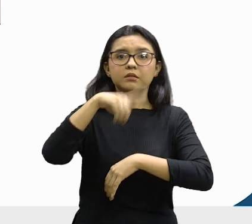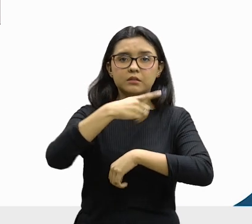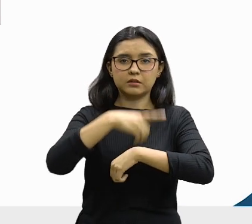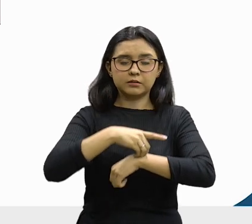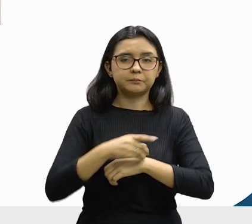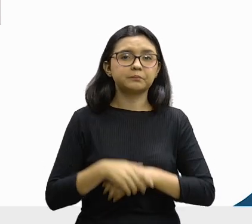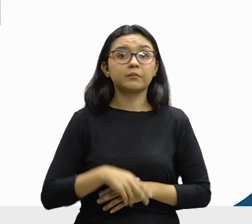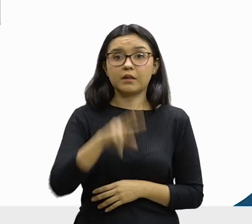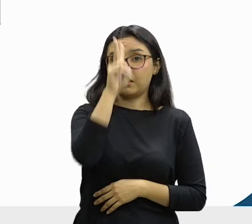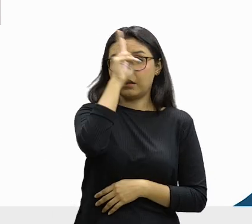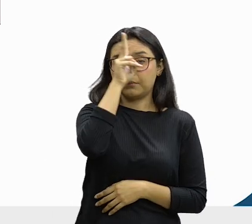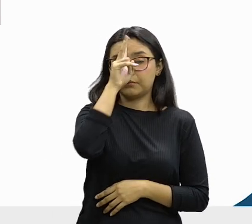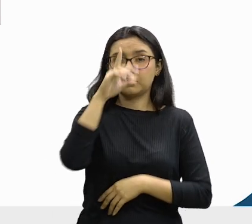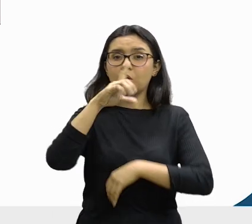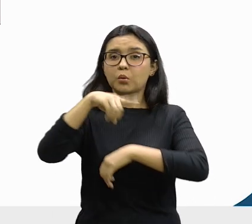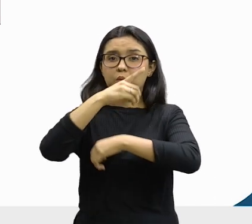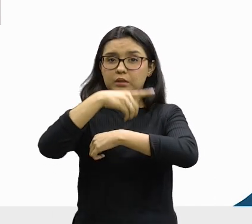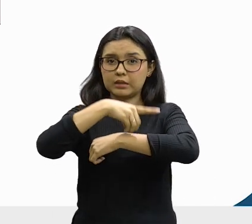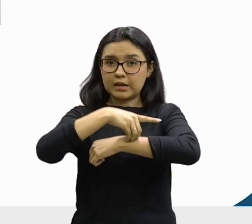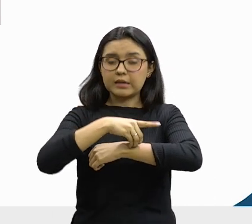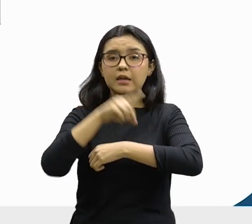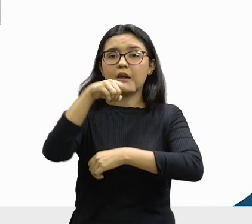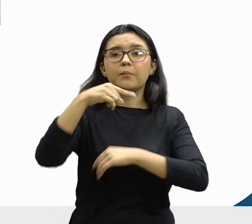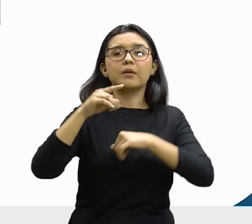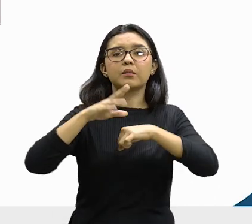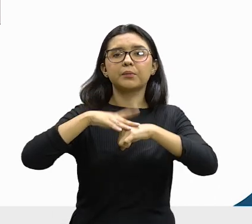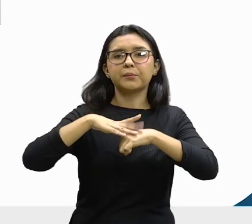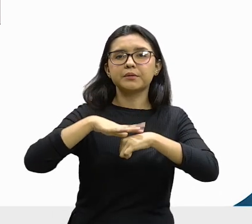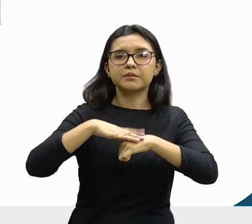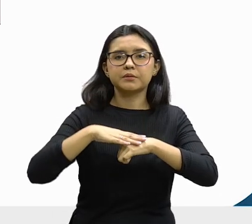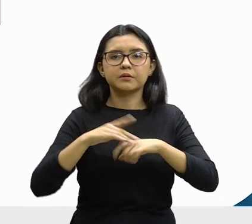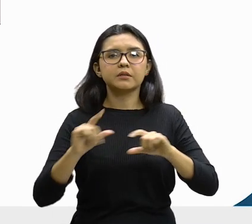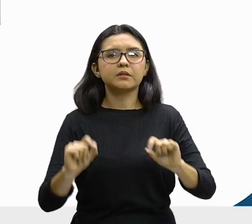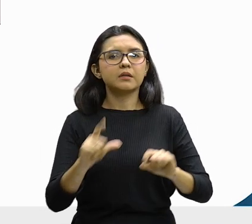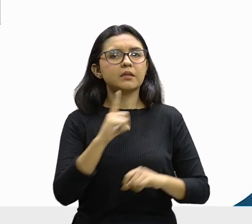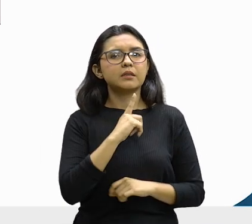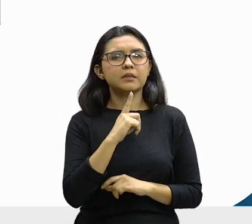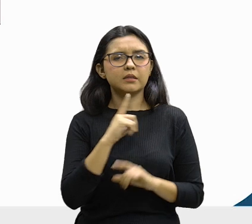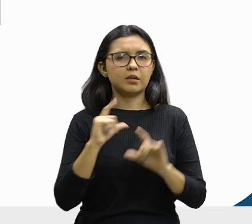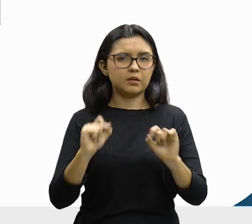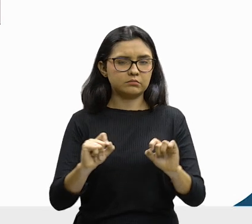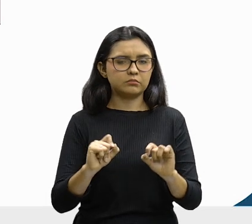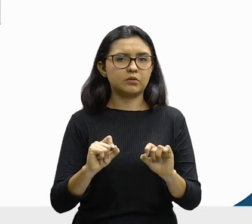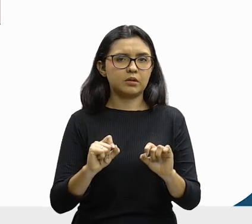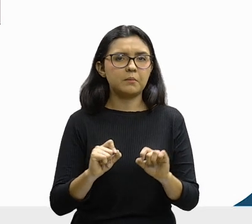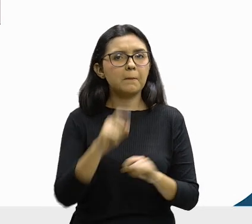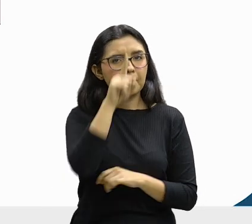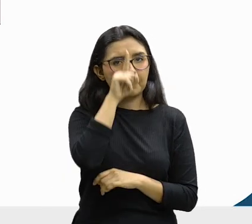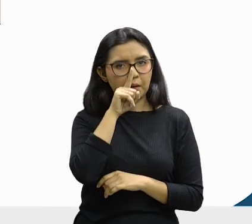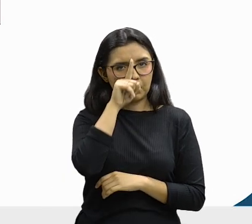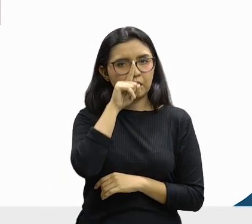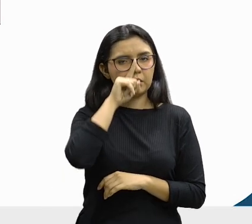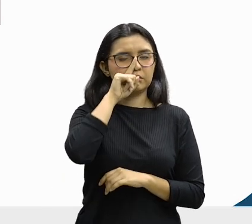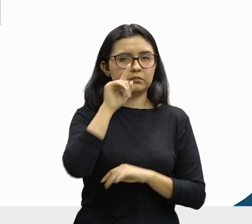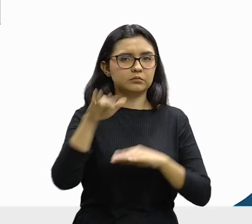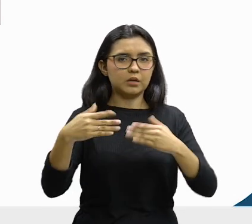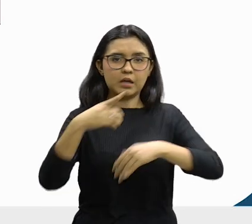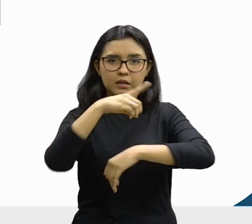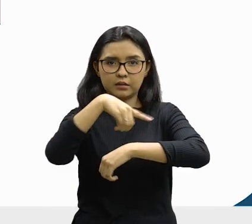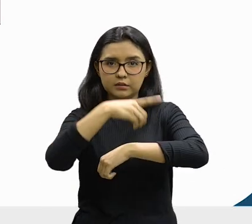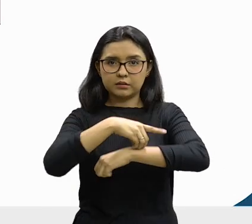a dengue, ela é uma doença que tem maior relevância. No caso da dengue, nós